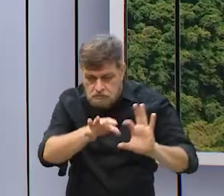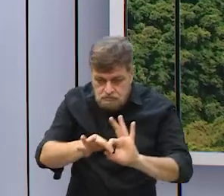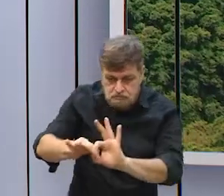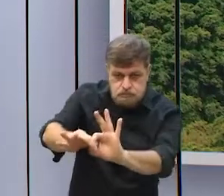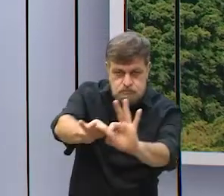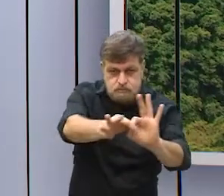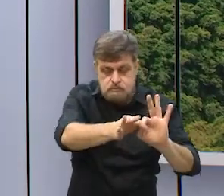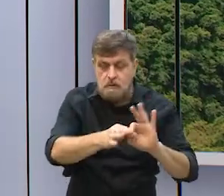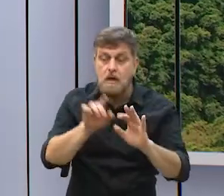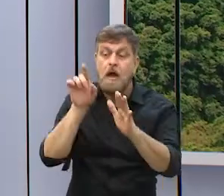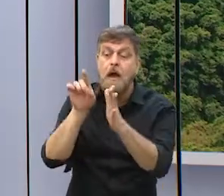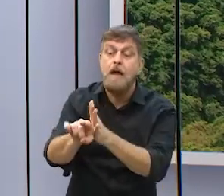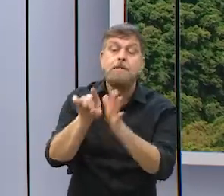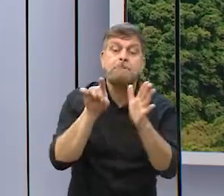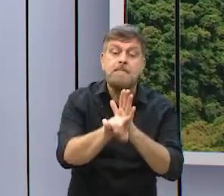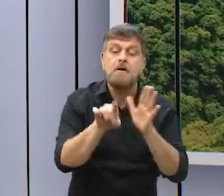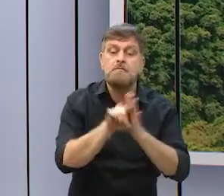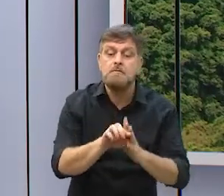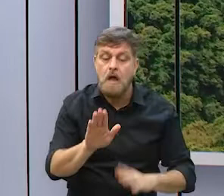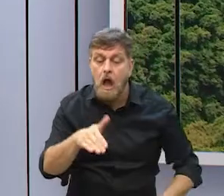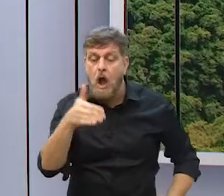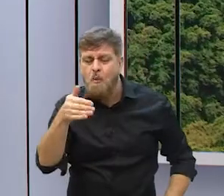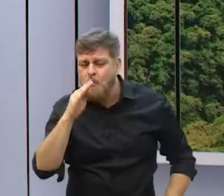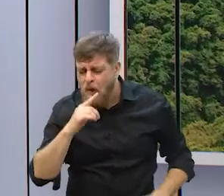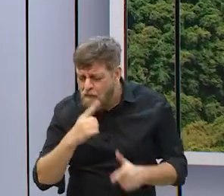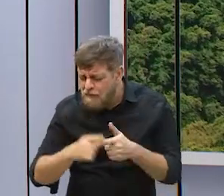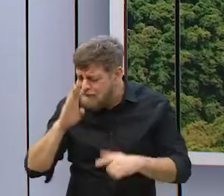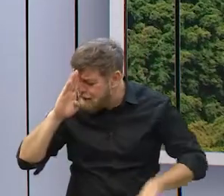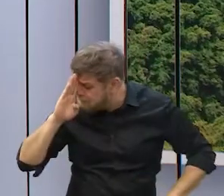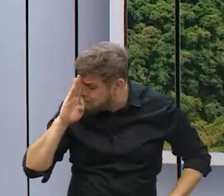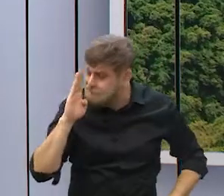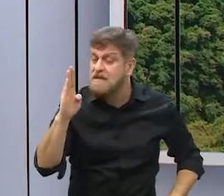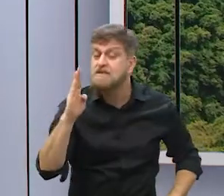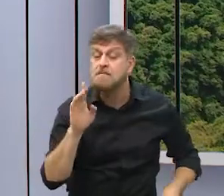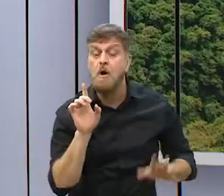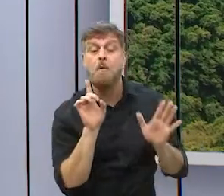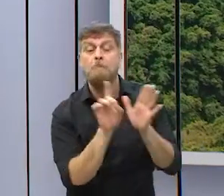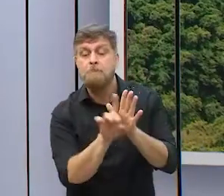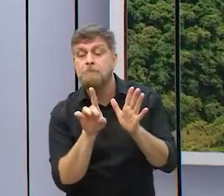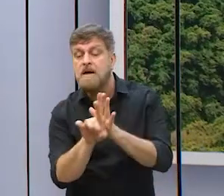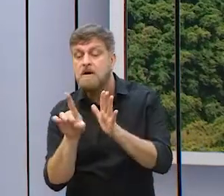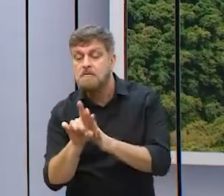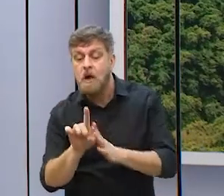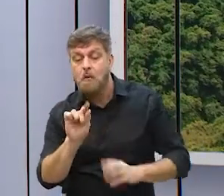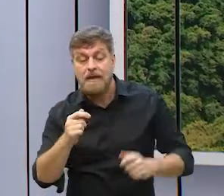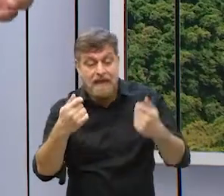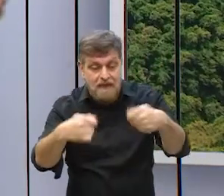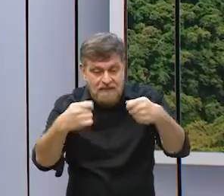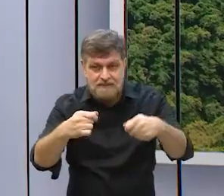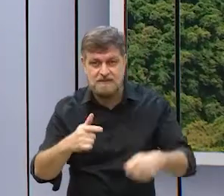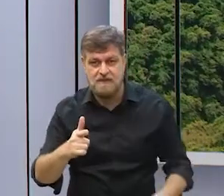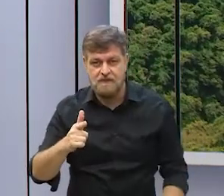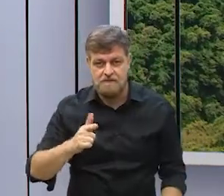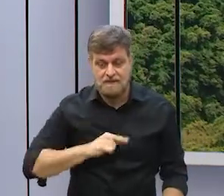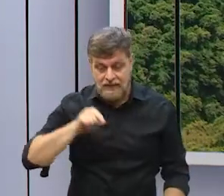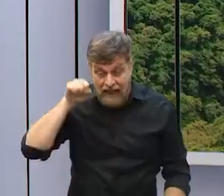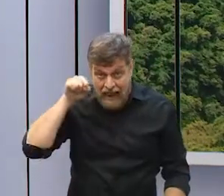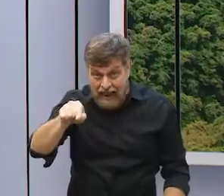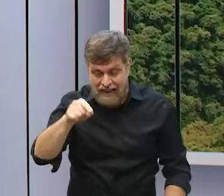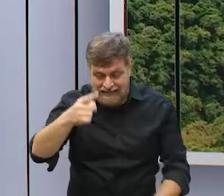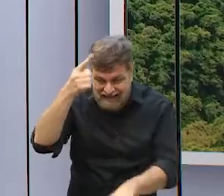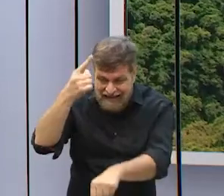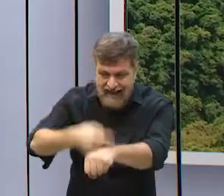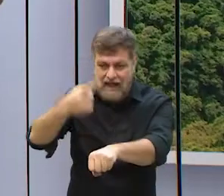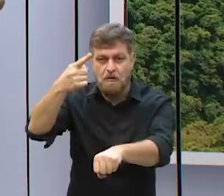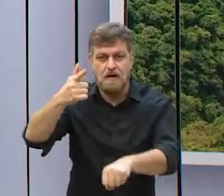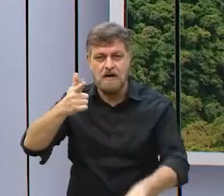e perguntar para ela qual é o principal problema, qual é a principal prioridade, nós vamos tirar ali, naquele